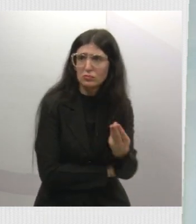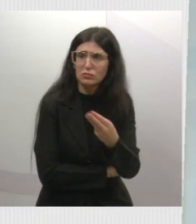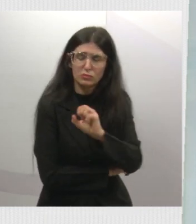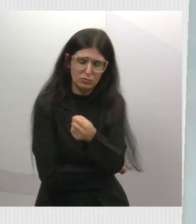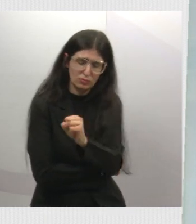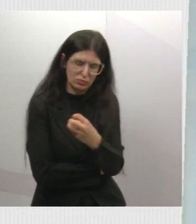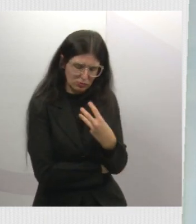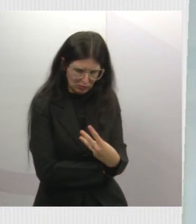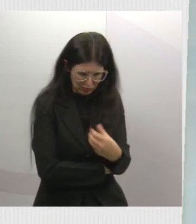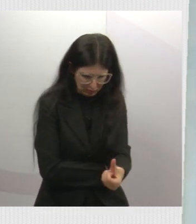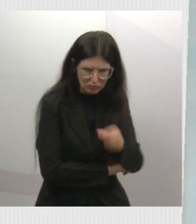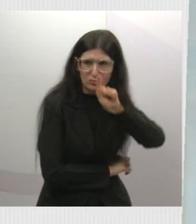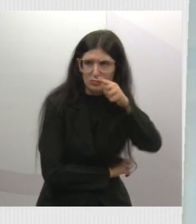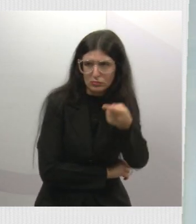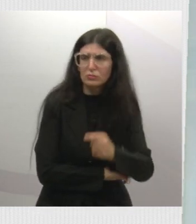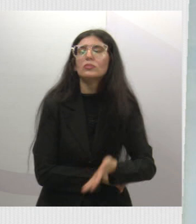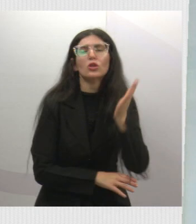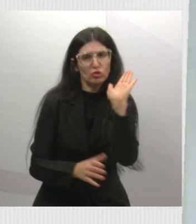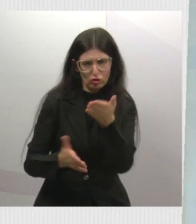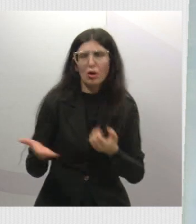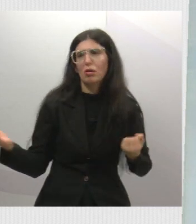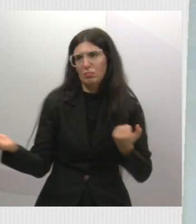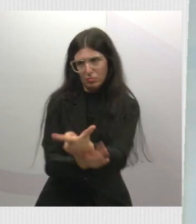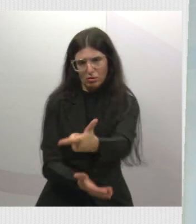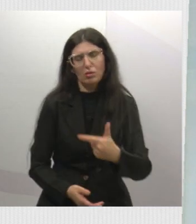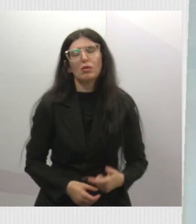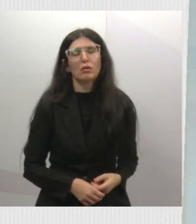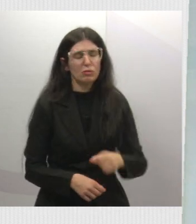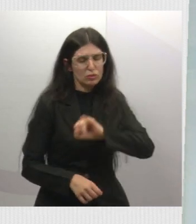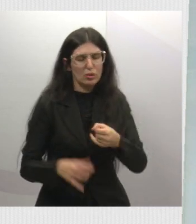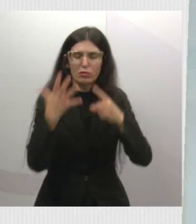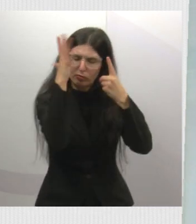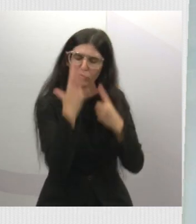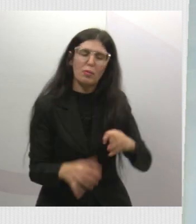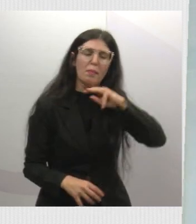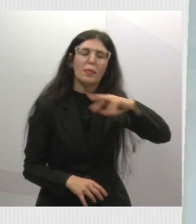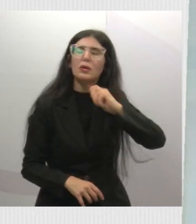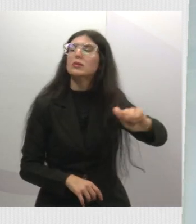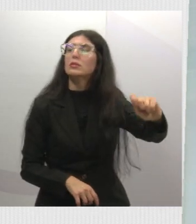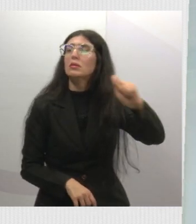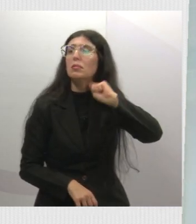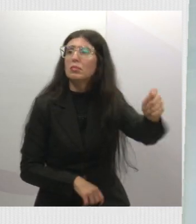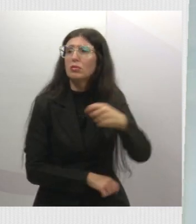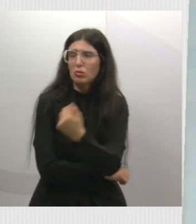46.836.000 e liquidado até o primeiro quadrimestre